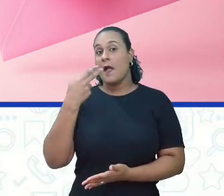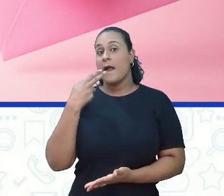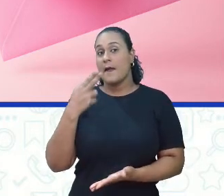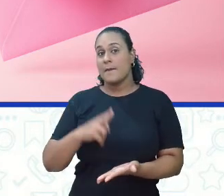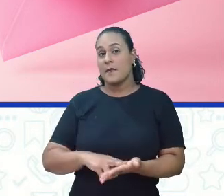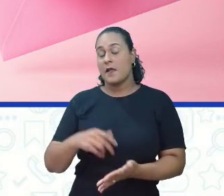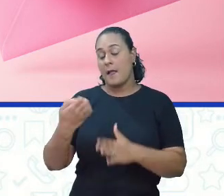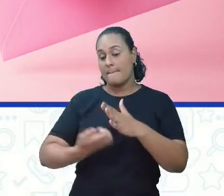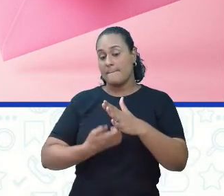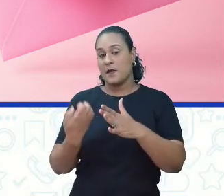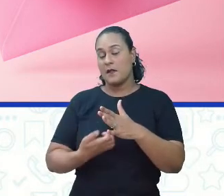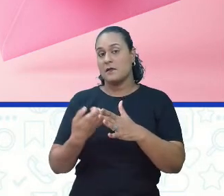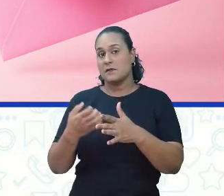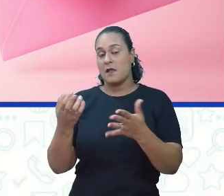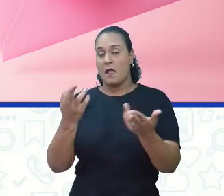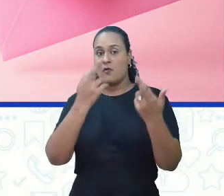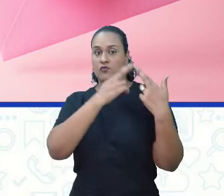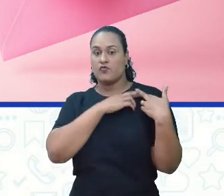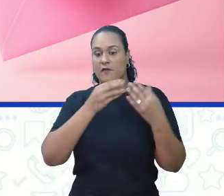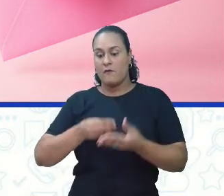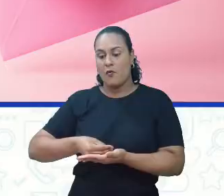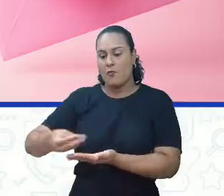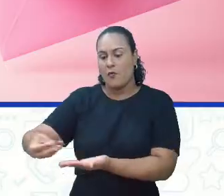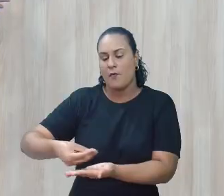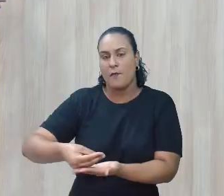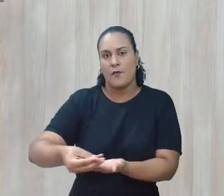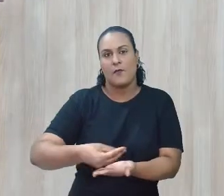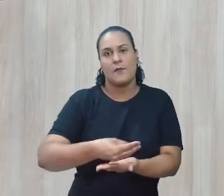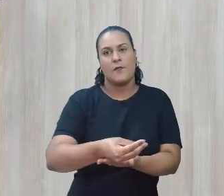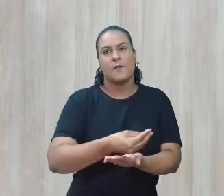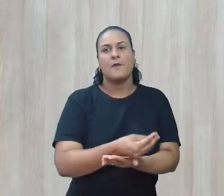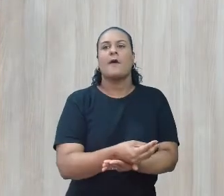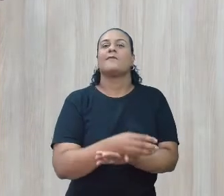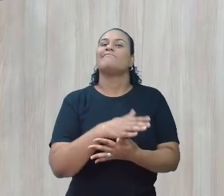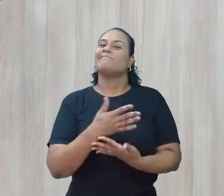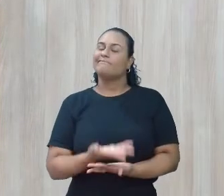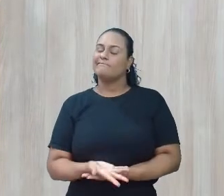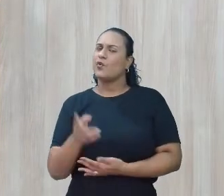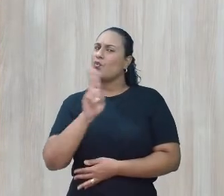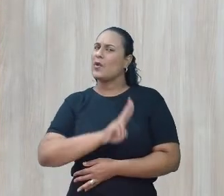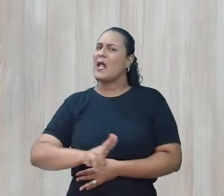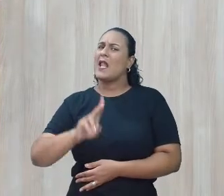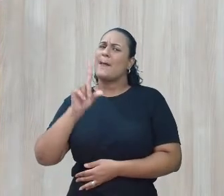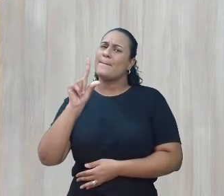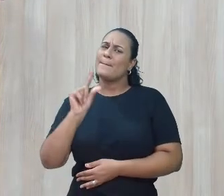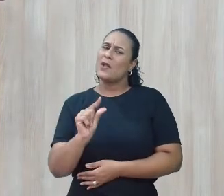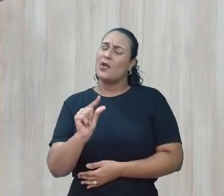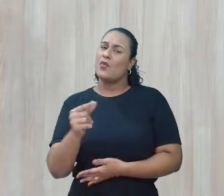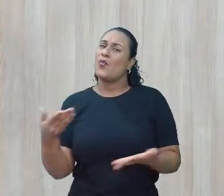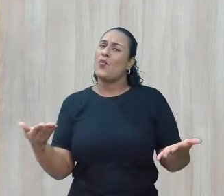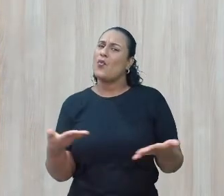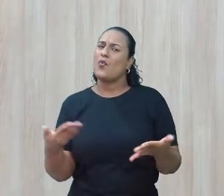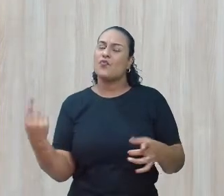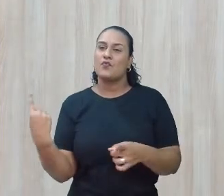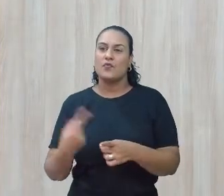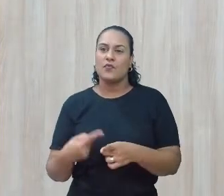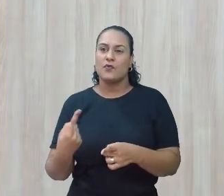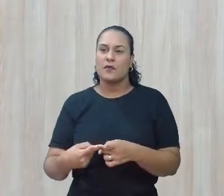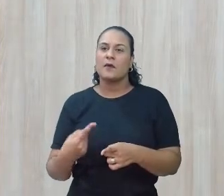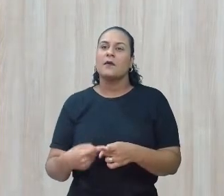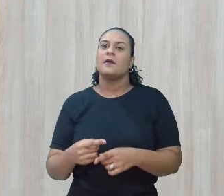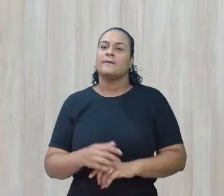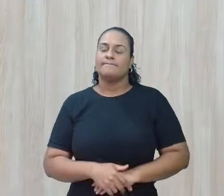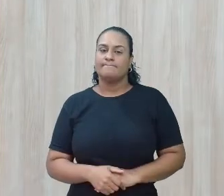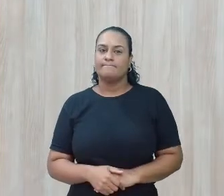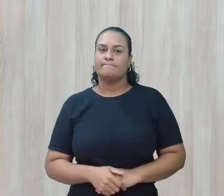gente? Essa forma de envio, porém, é menos utilizada. Por quê? Eu pergunto para vocês, isso é uma pergunta realmente